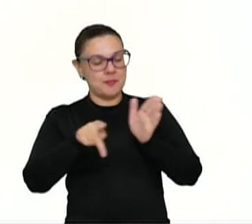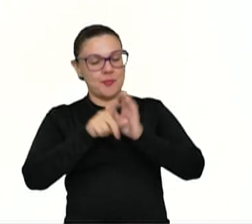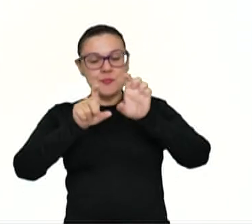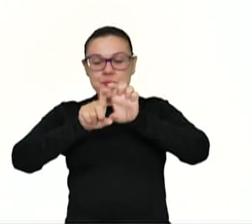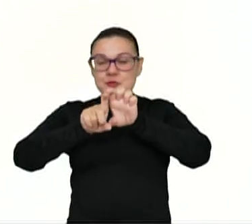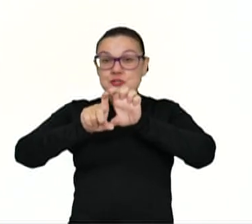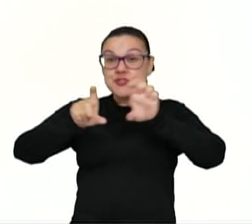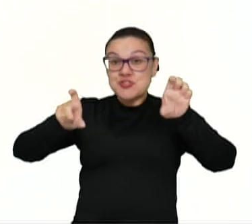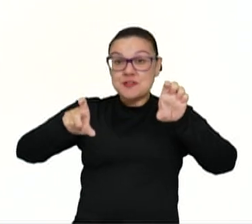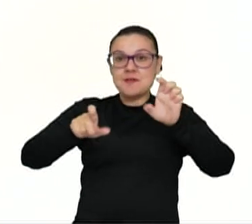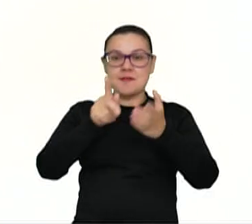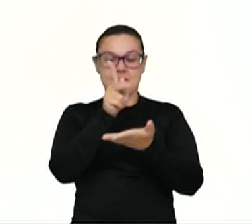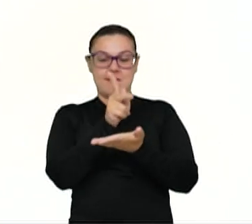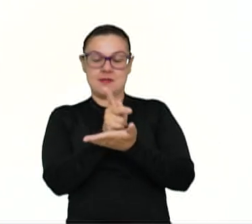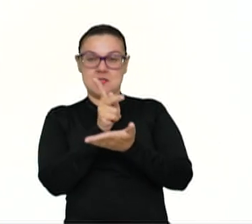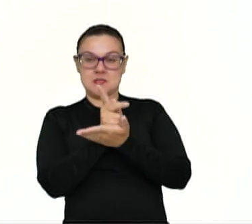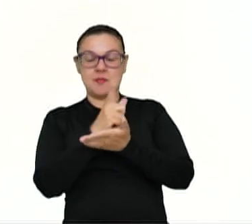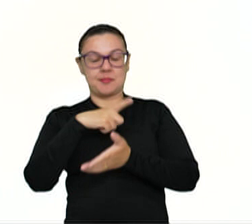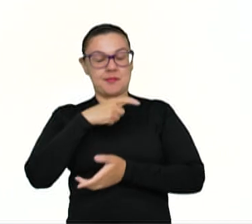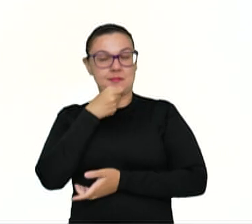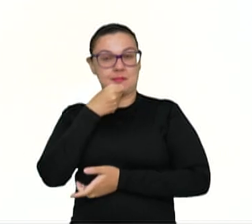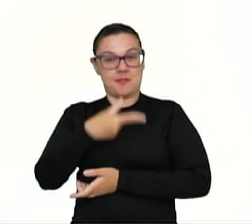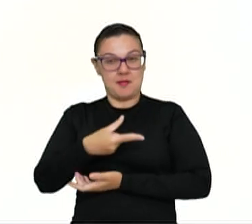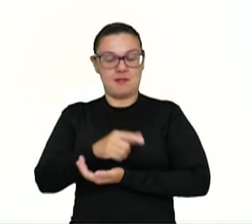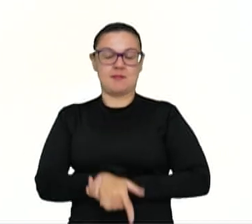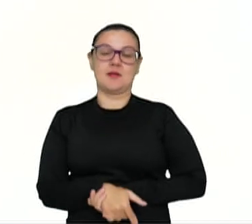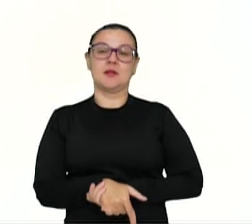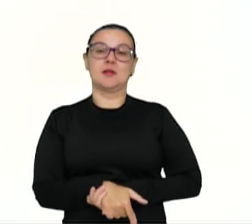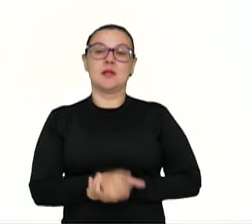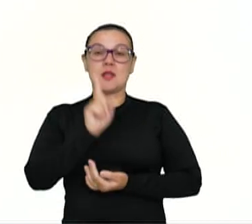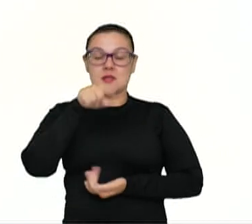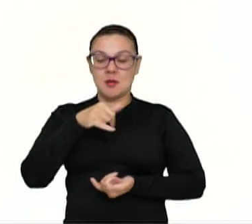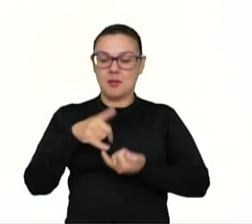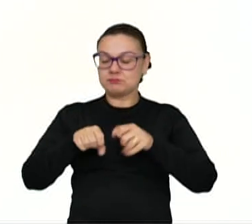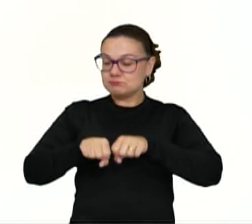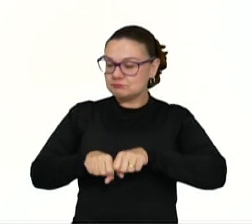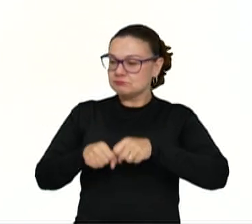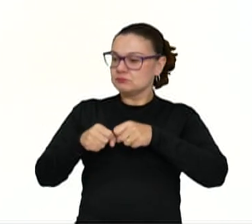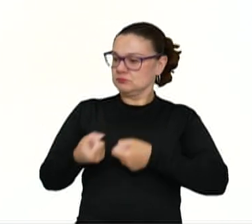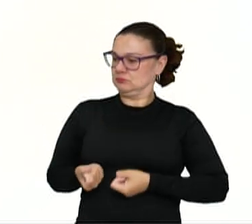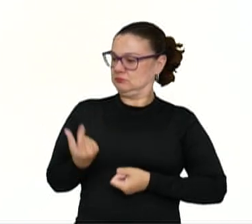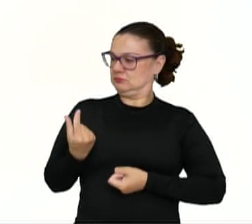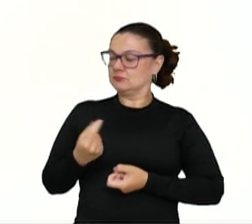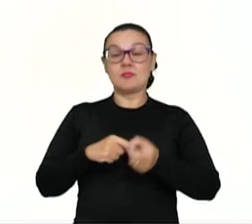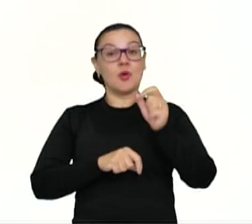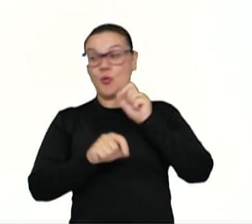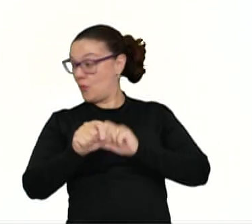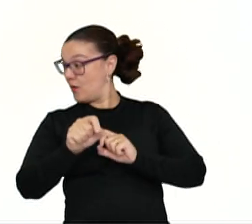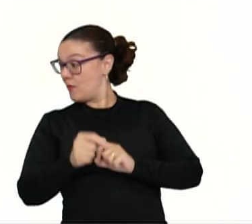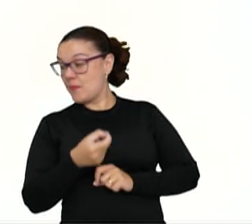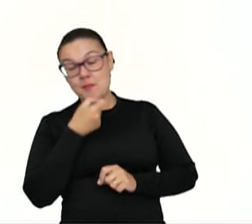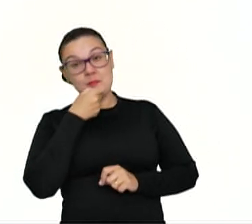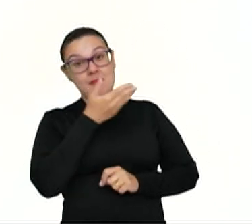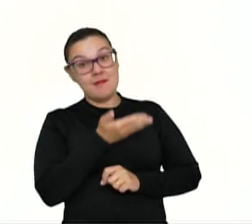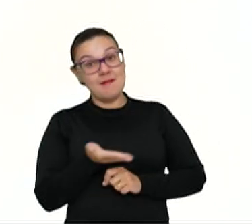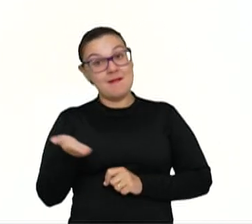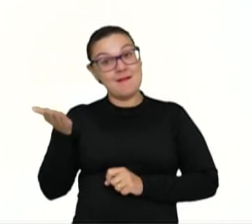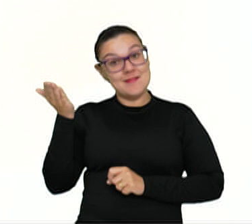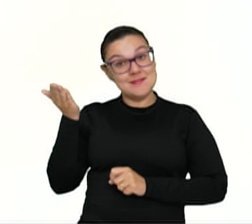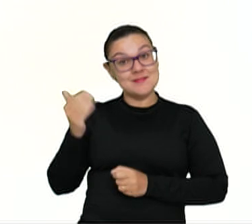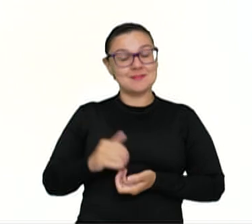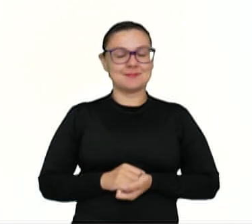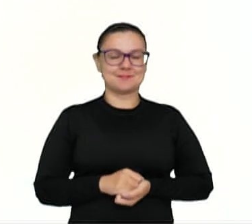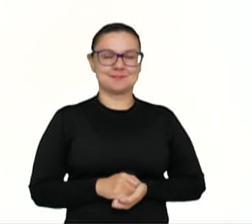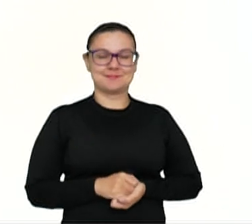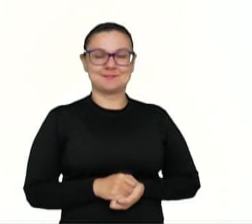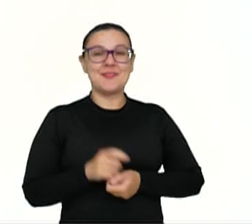tirinha geralmente apresenta humor, que é a quebra de expectativa, qual é o humor presente na tira lida?